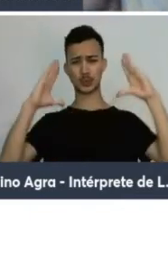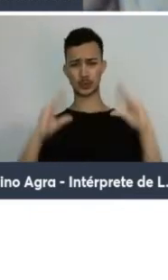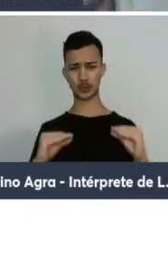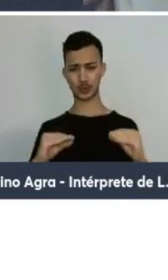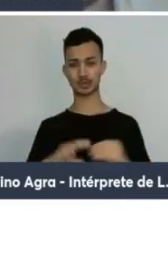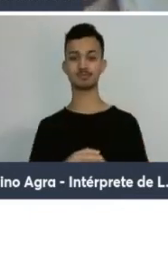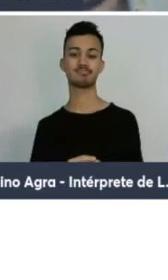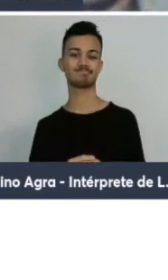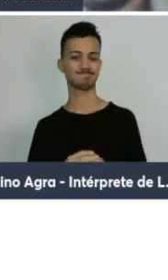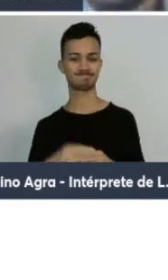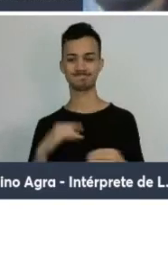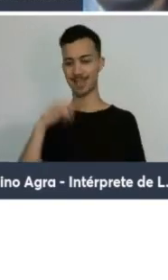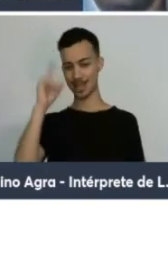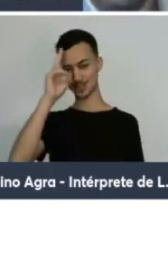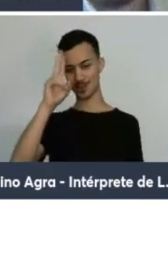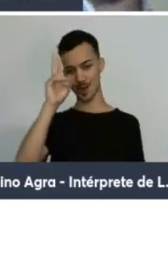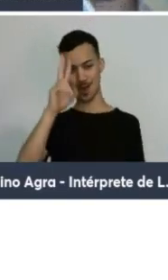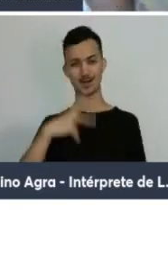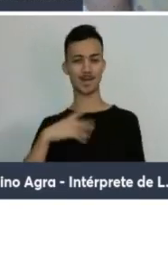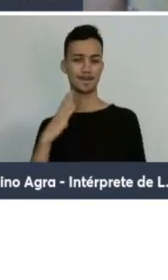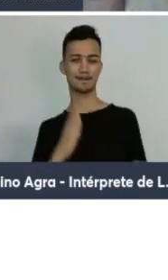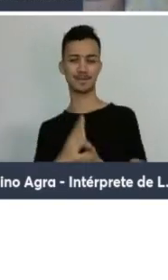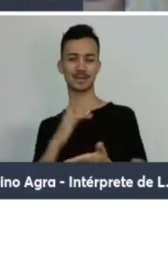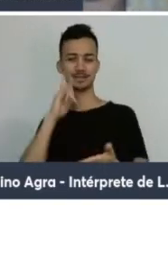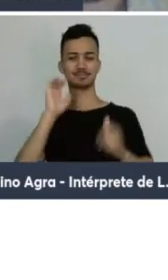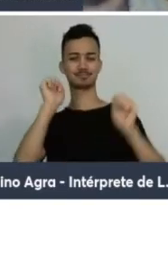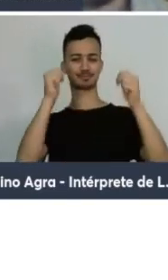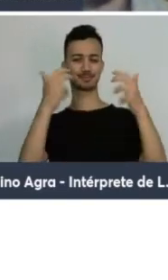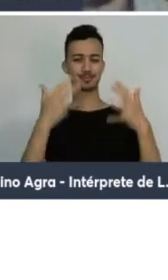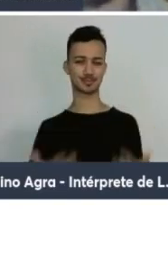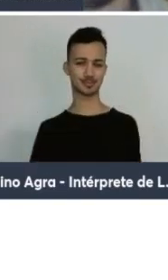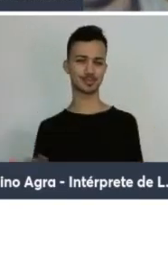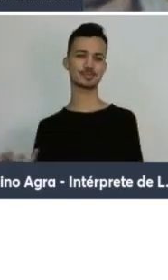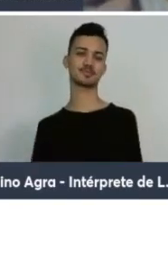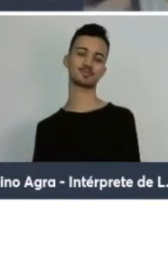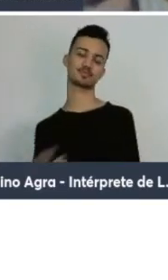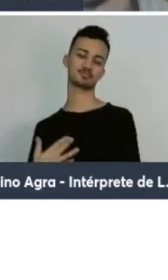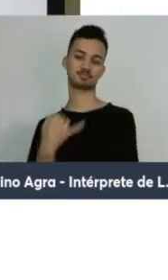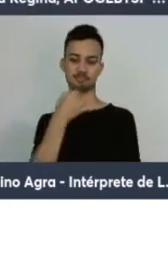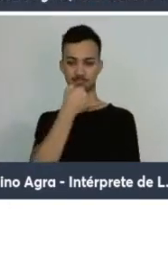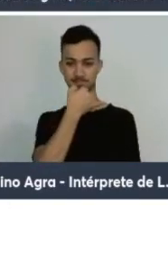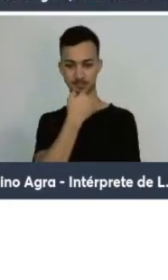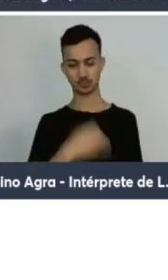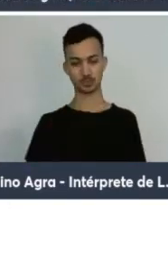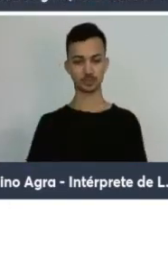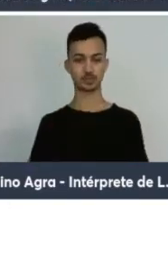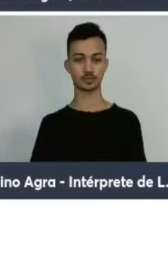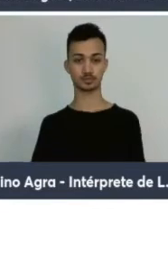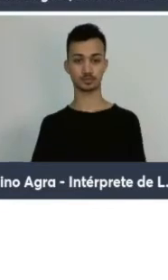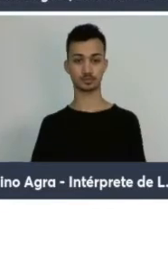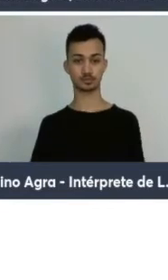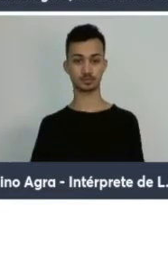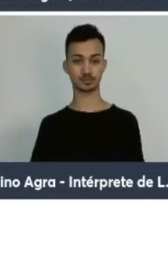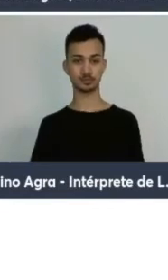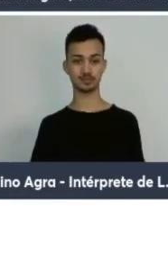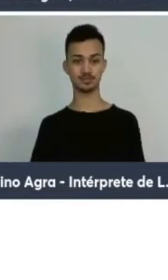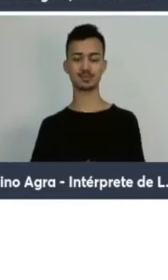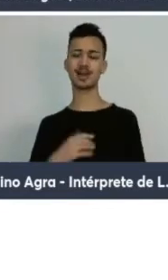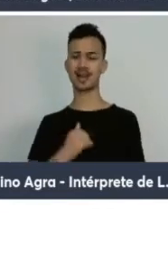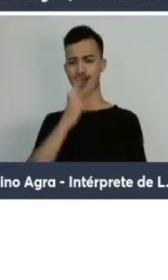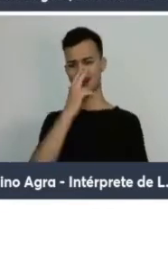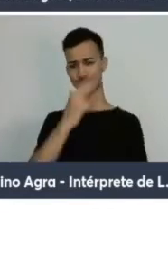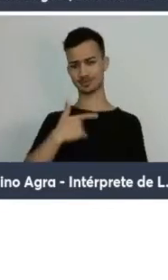tirou bem no meio da história aí, tão gostosa que você está contando para a gente. Mas acho que ele deve reconectar em